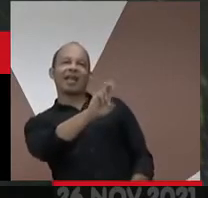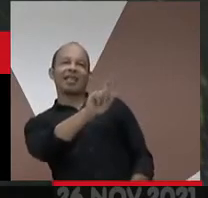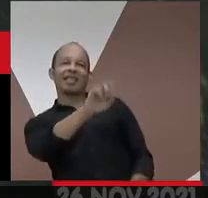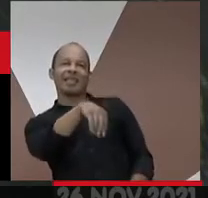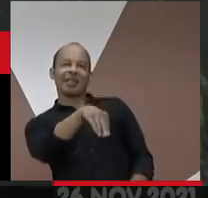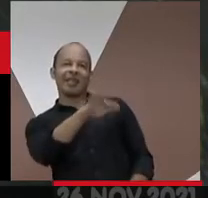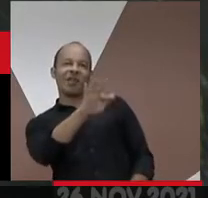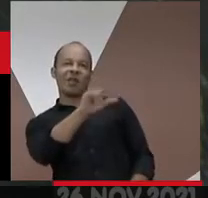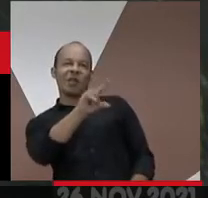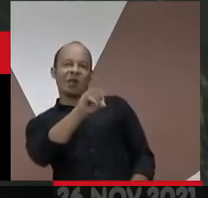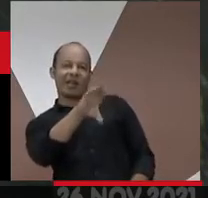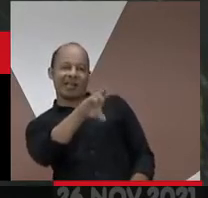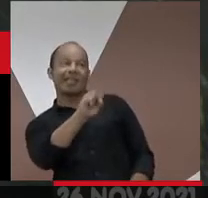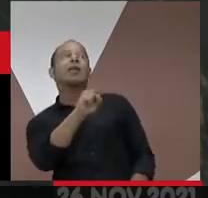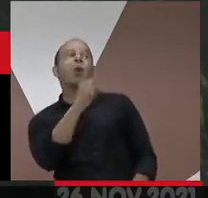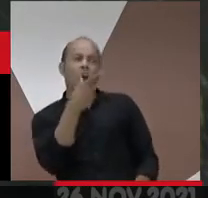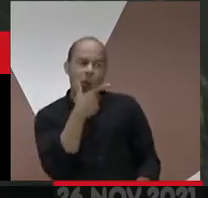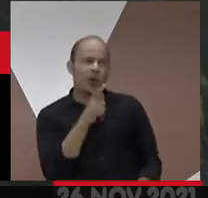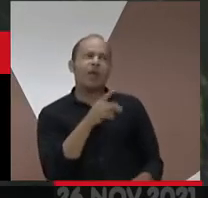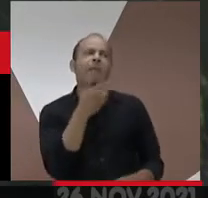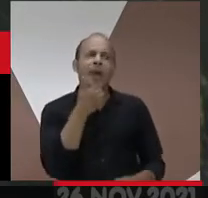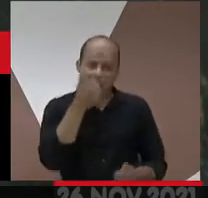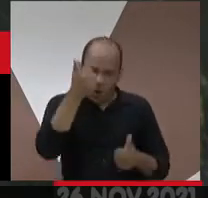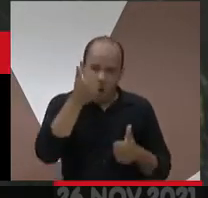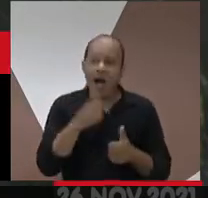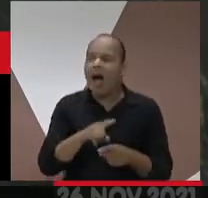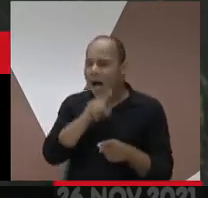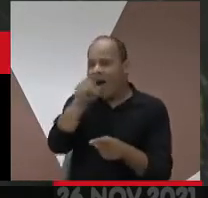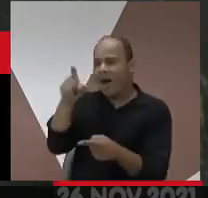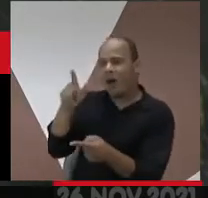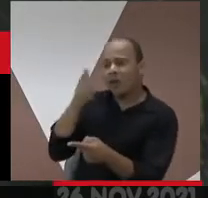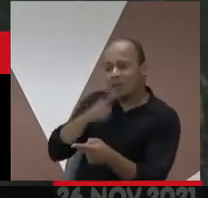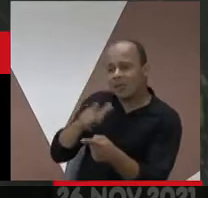veio com compensação em cima disso. Vamos fazer assim,